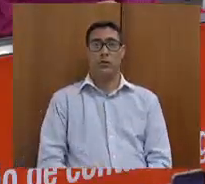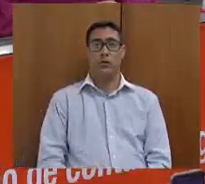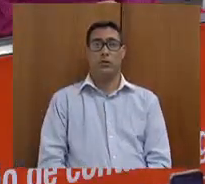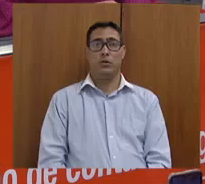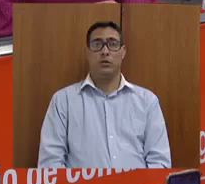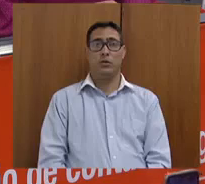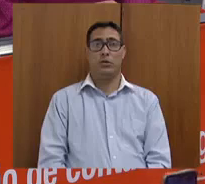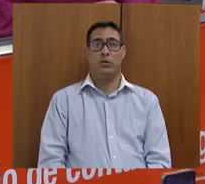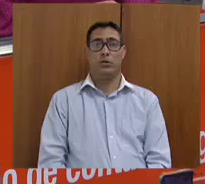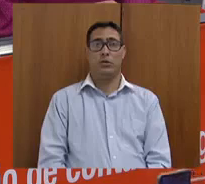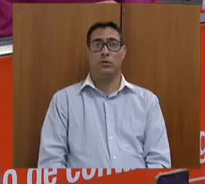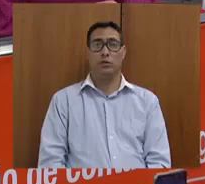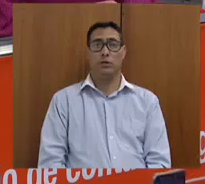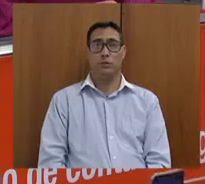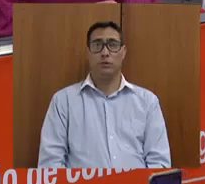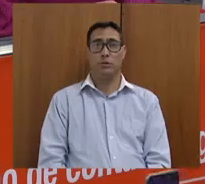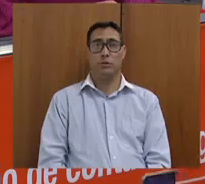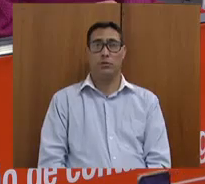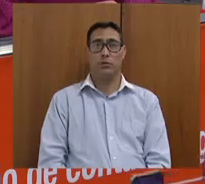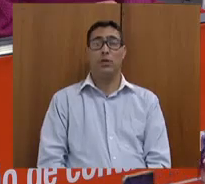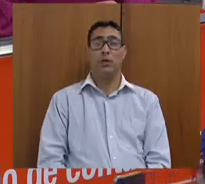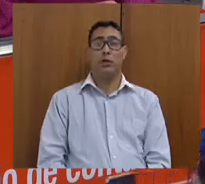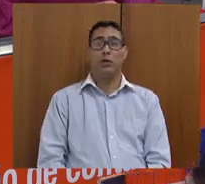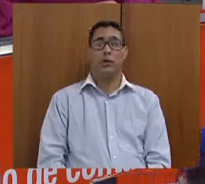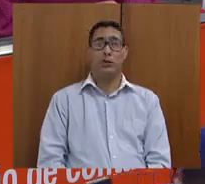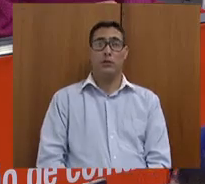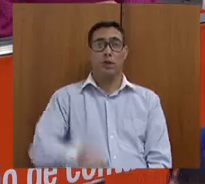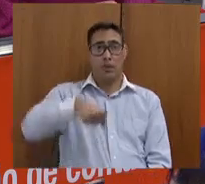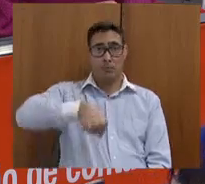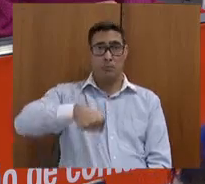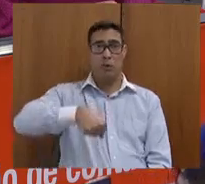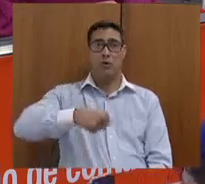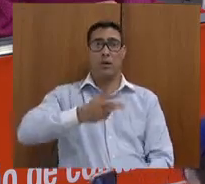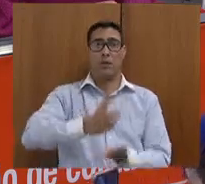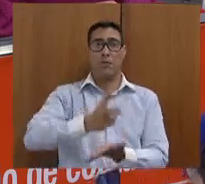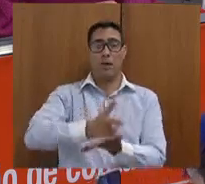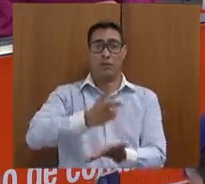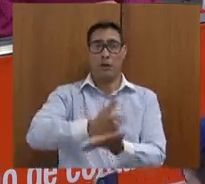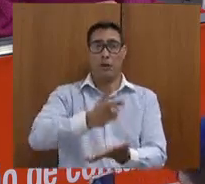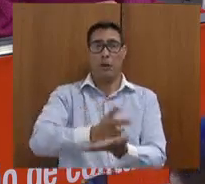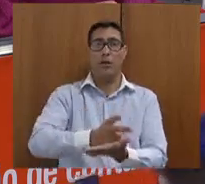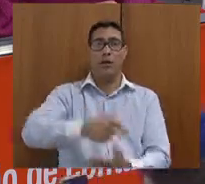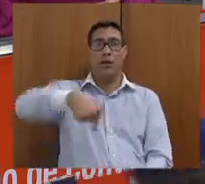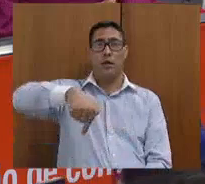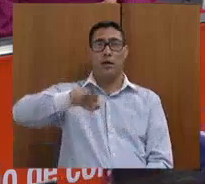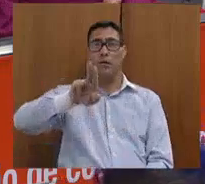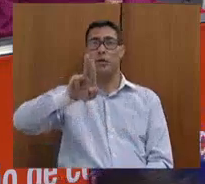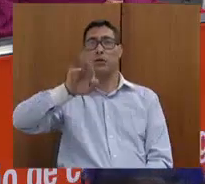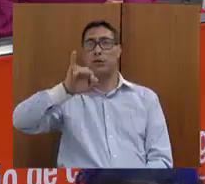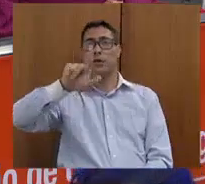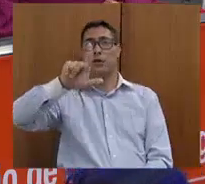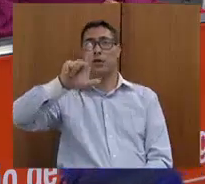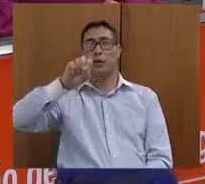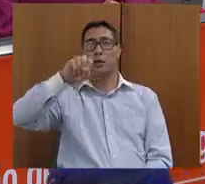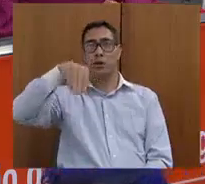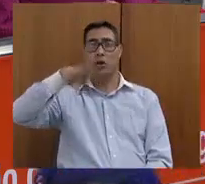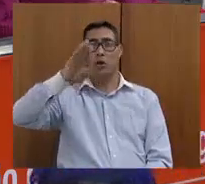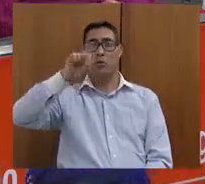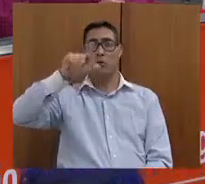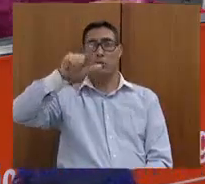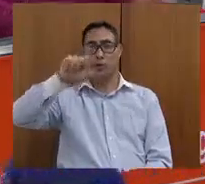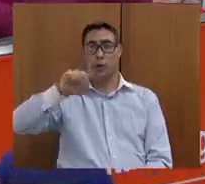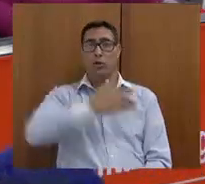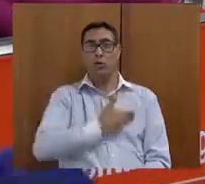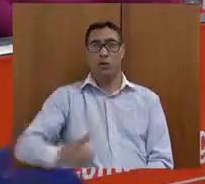não tem bolsa permanência eu acompanho diariamente tem bolsa permanência para quilombolas no estado não tem tem